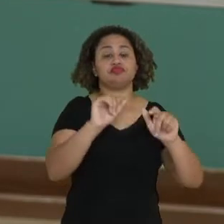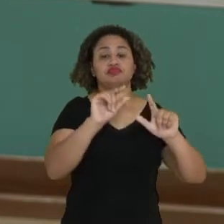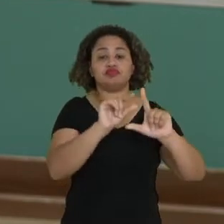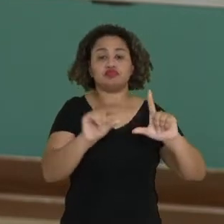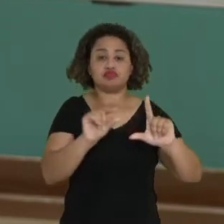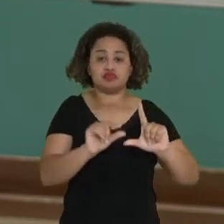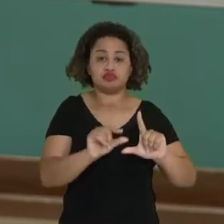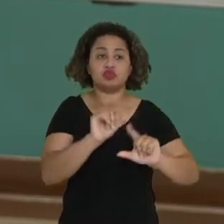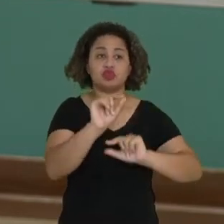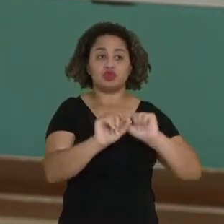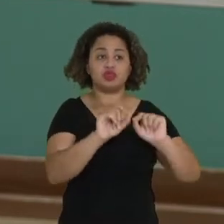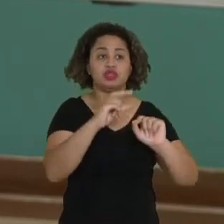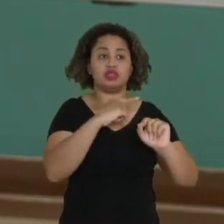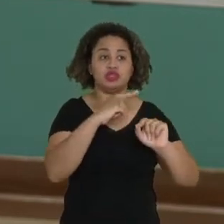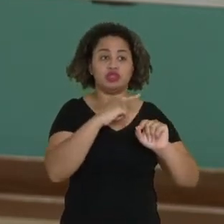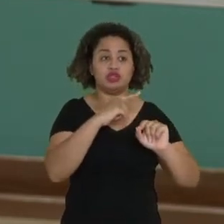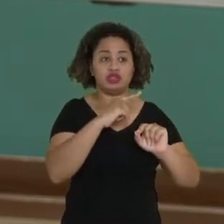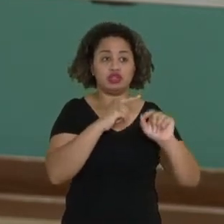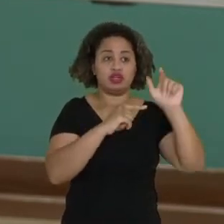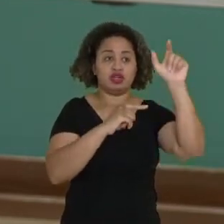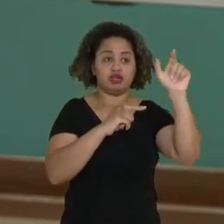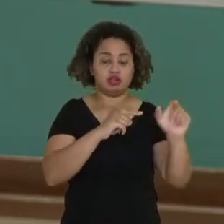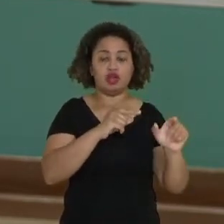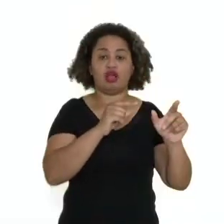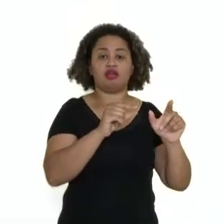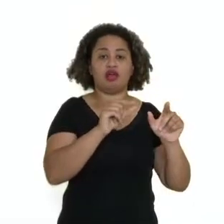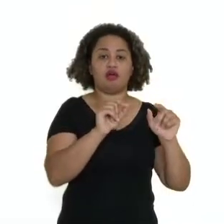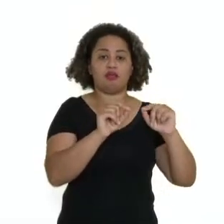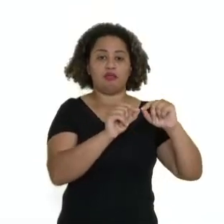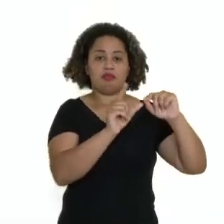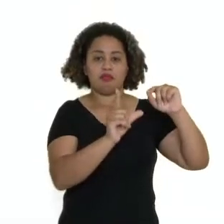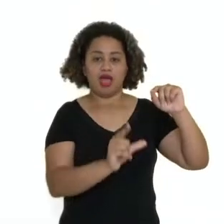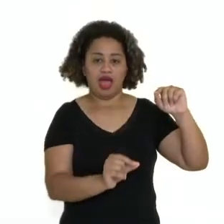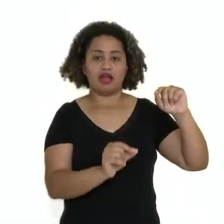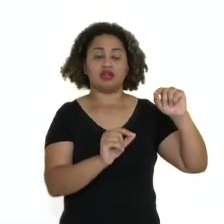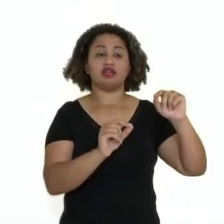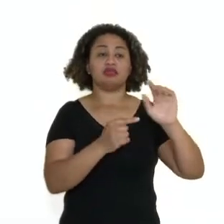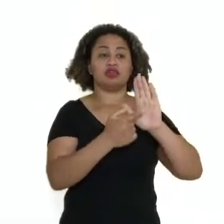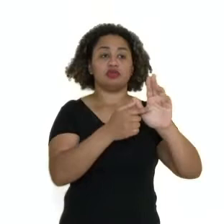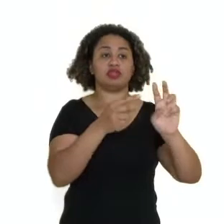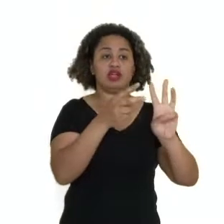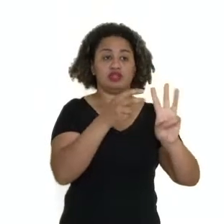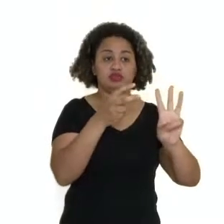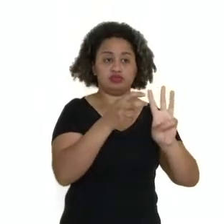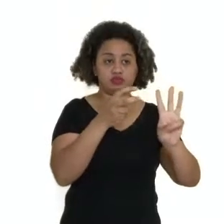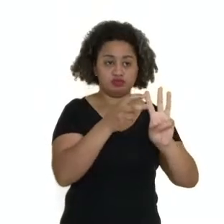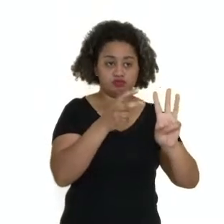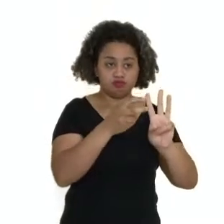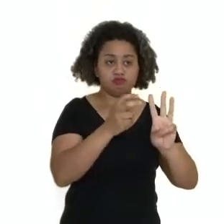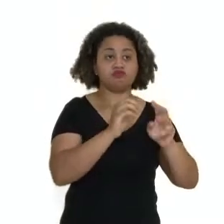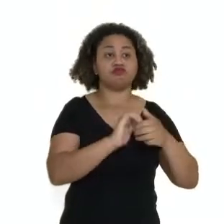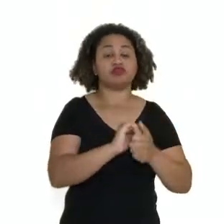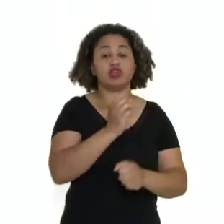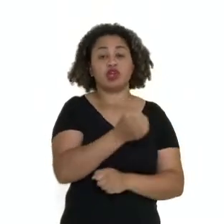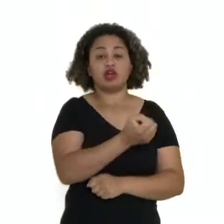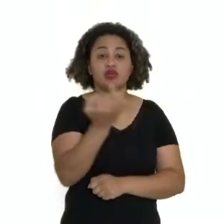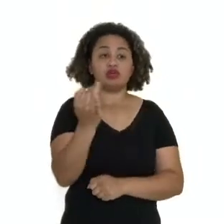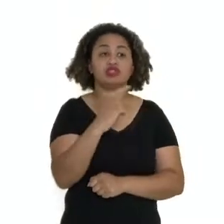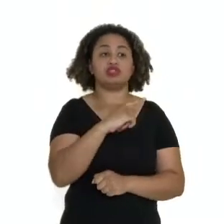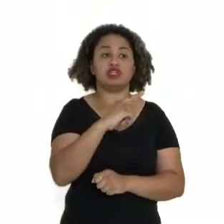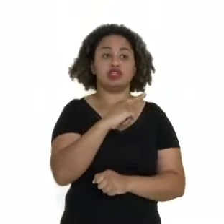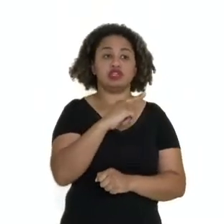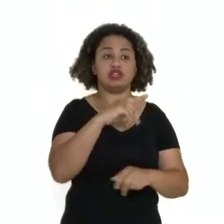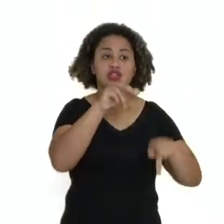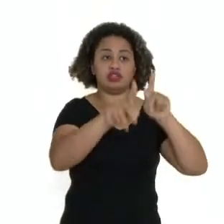eu tenho uma iconografia de peninha para simbolizar os indígenas, né? A quantidade de indígenas